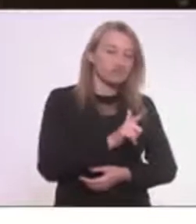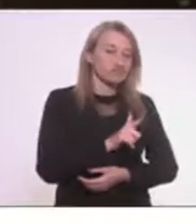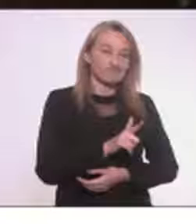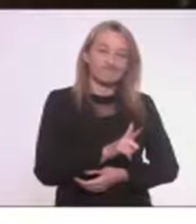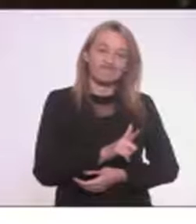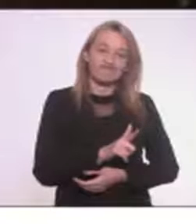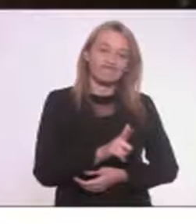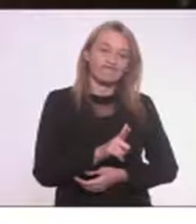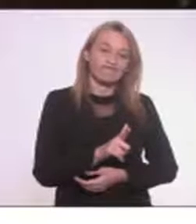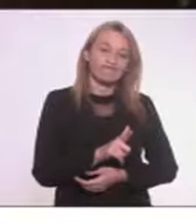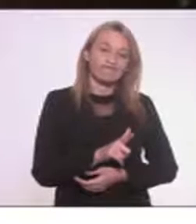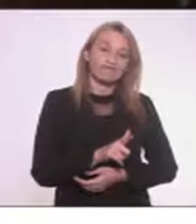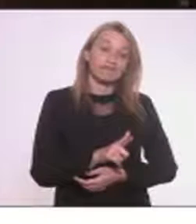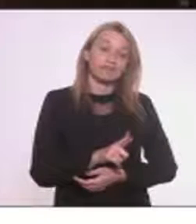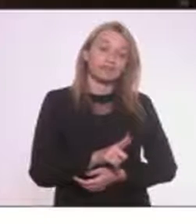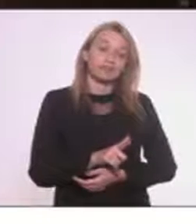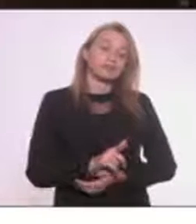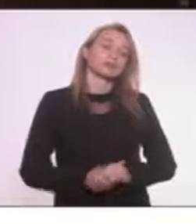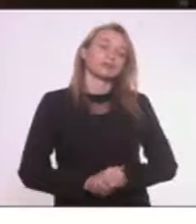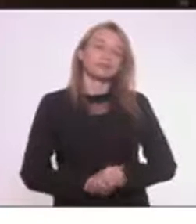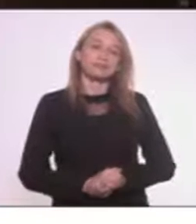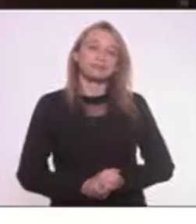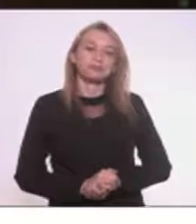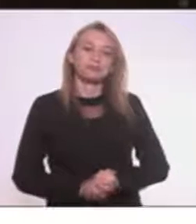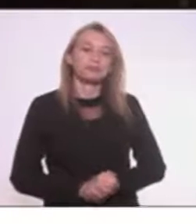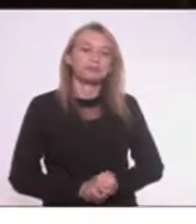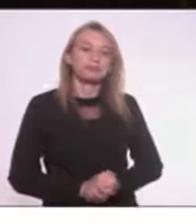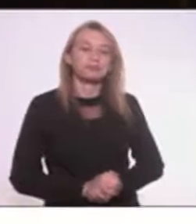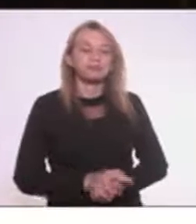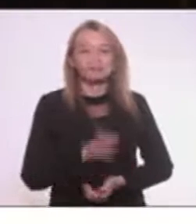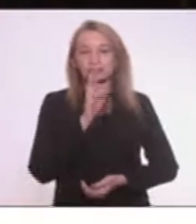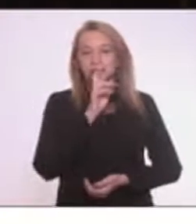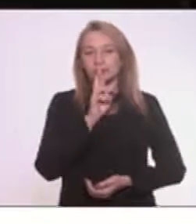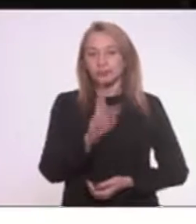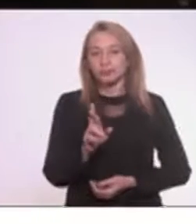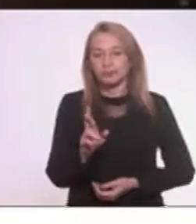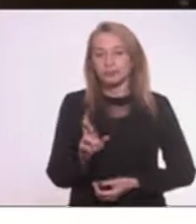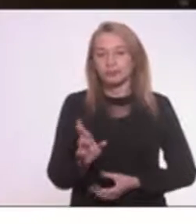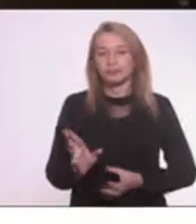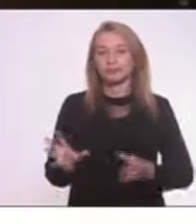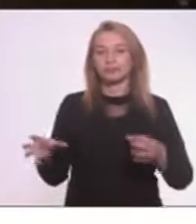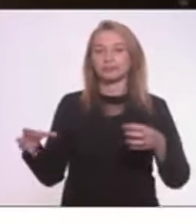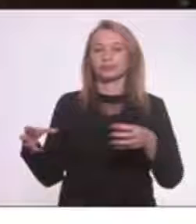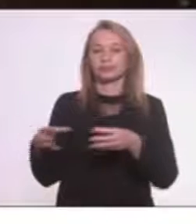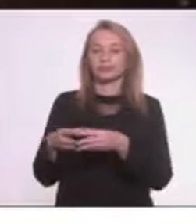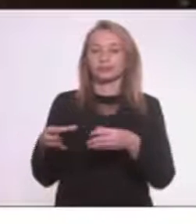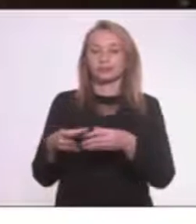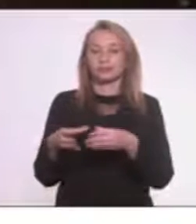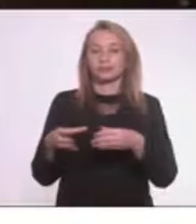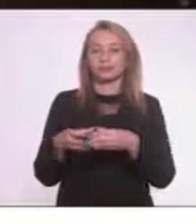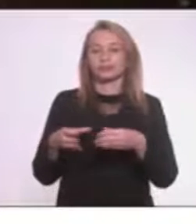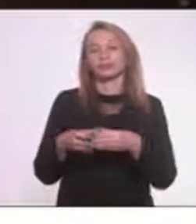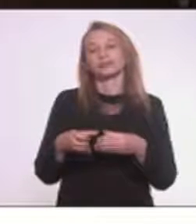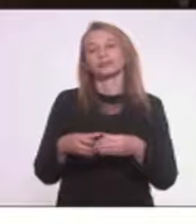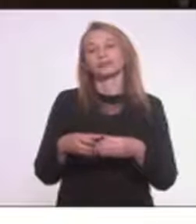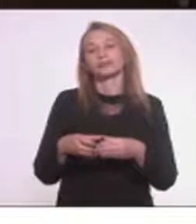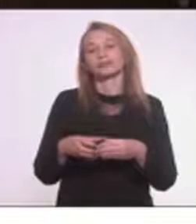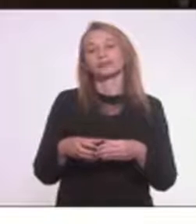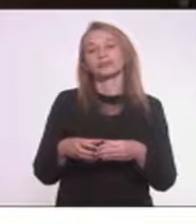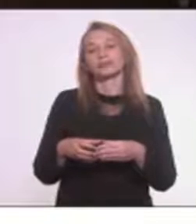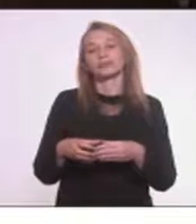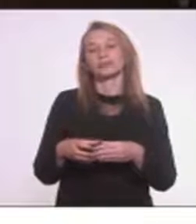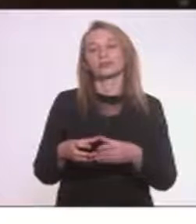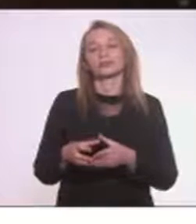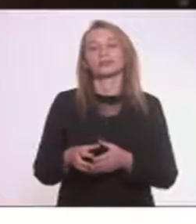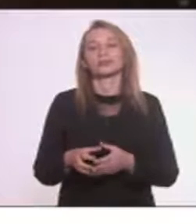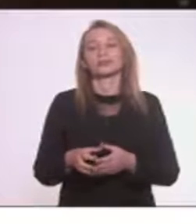para essa situação que fosse satisfatório para responder à demanda da categoria, para preservar o processo legislativo